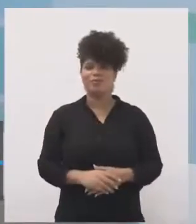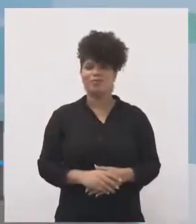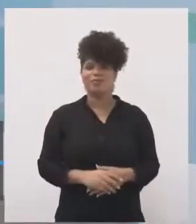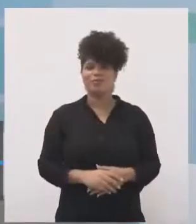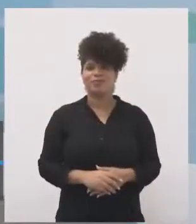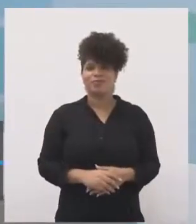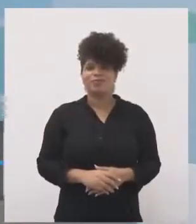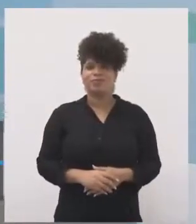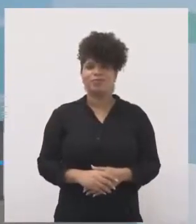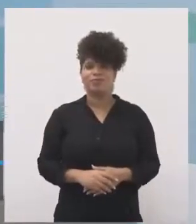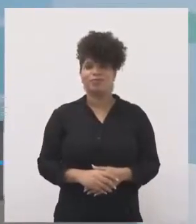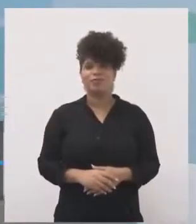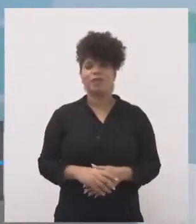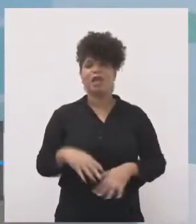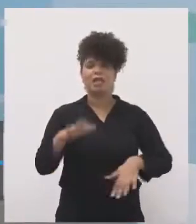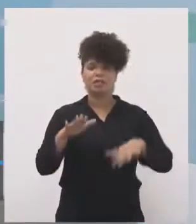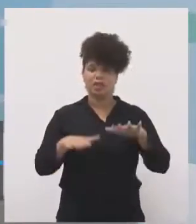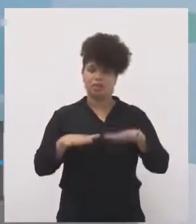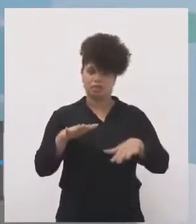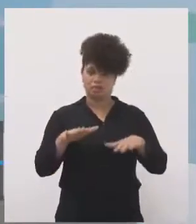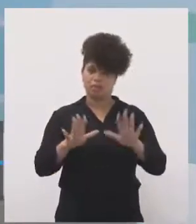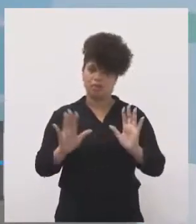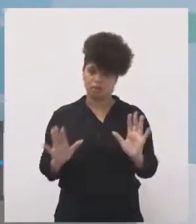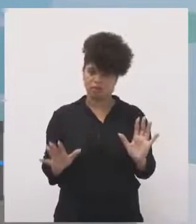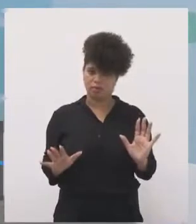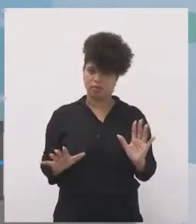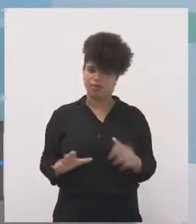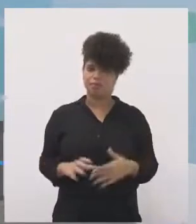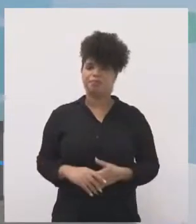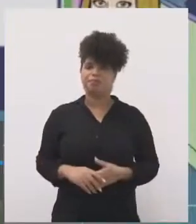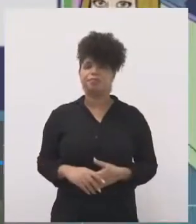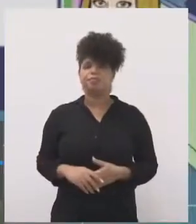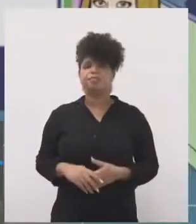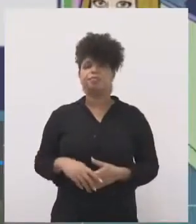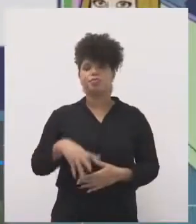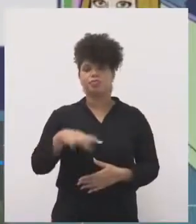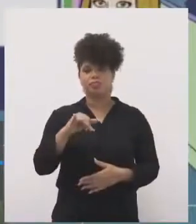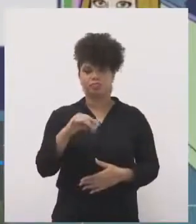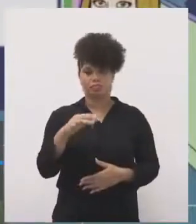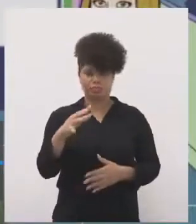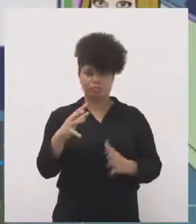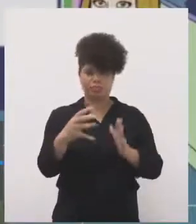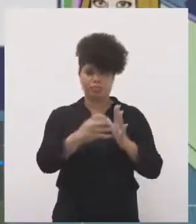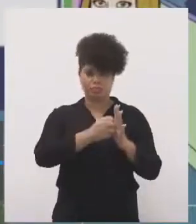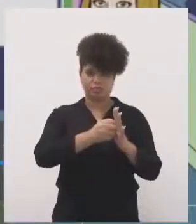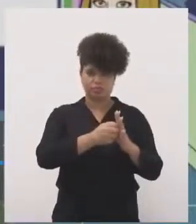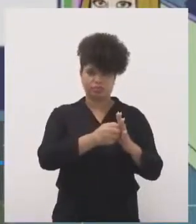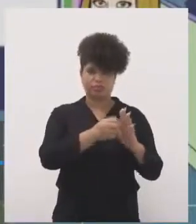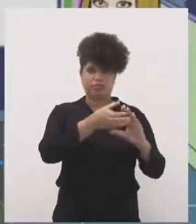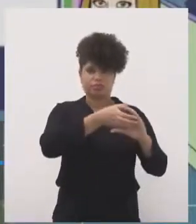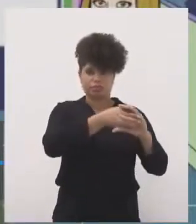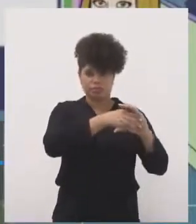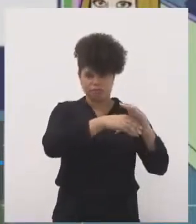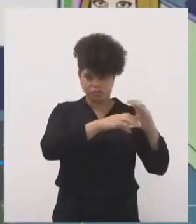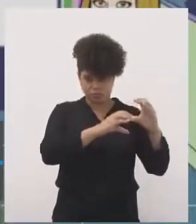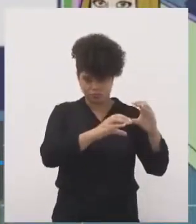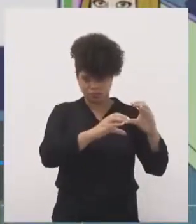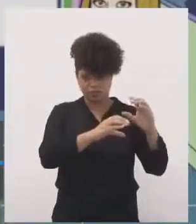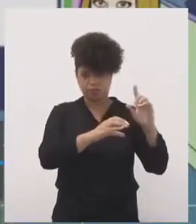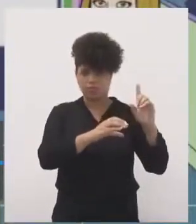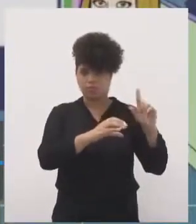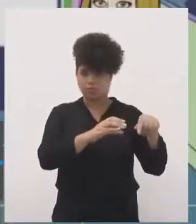Certo. Depende, Ana. Se esse registro no Canva, ele é um registro com a